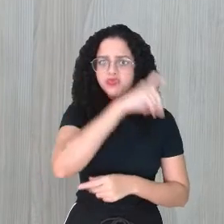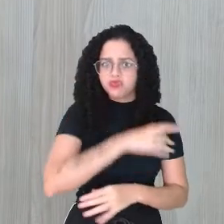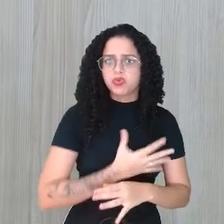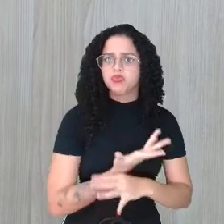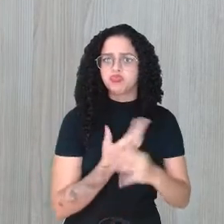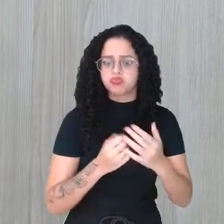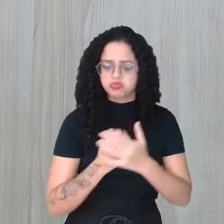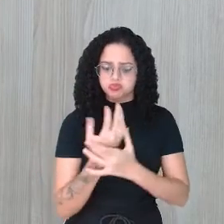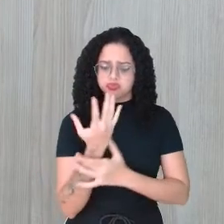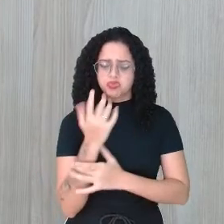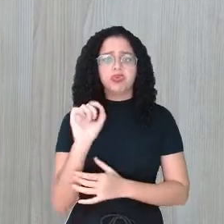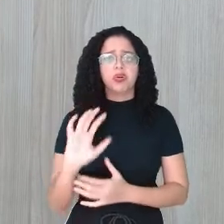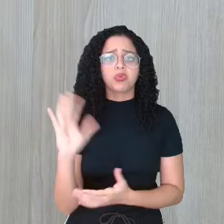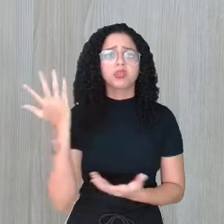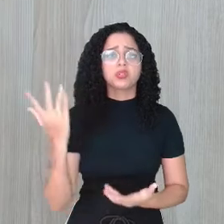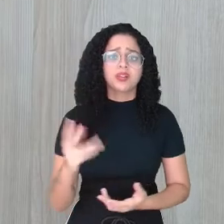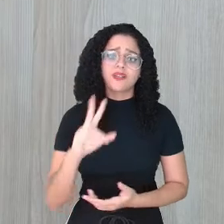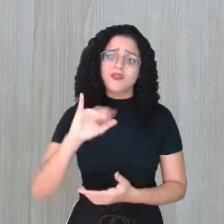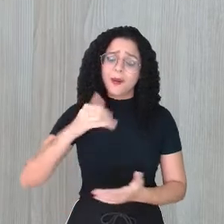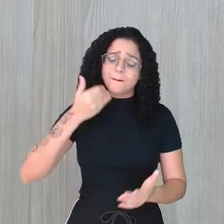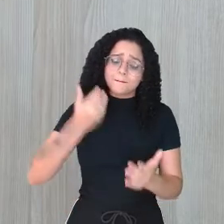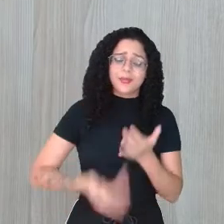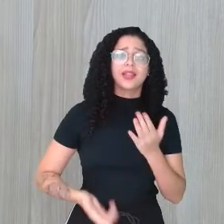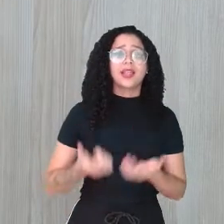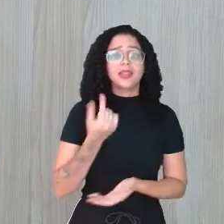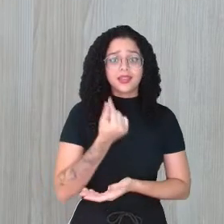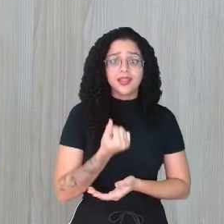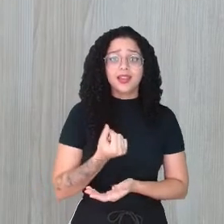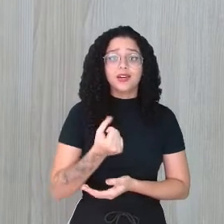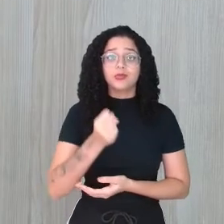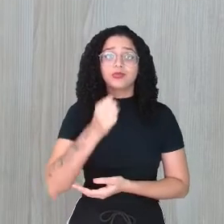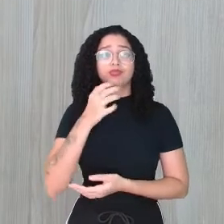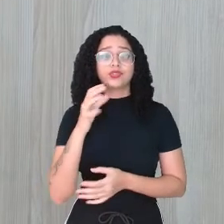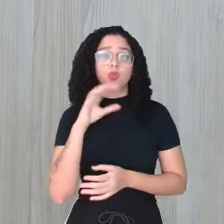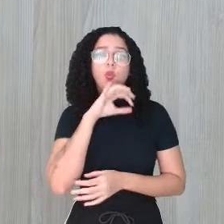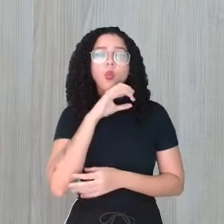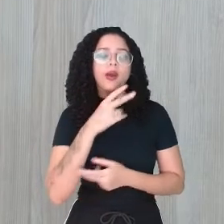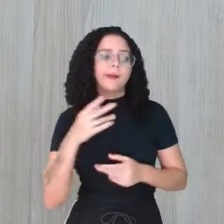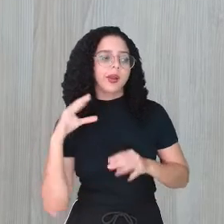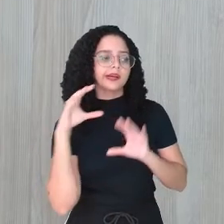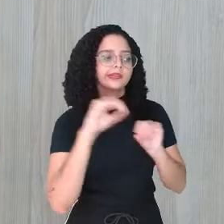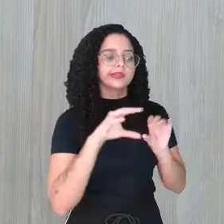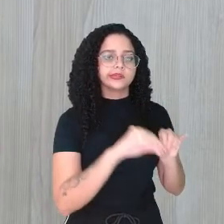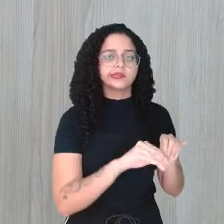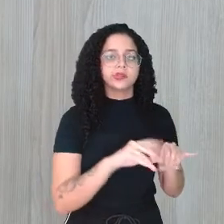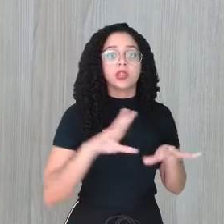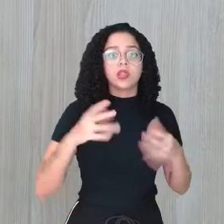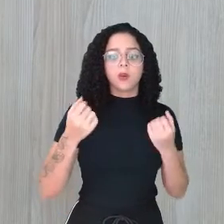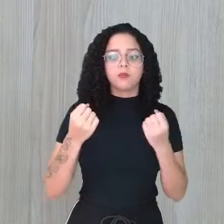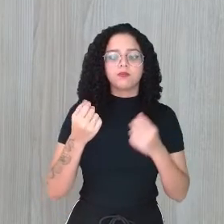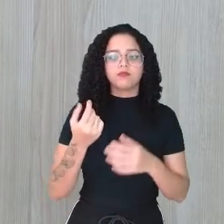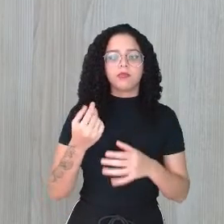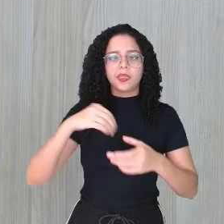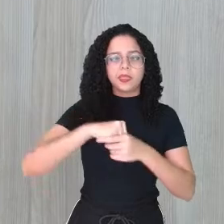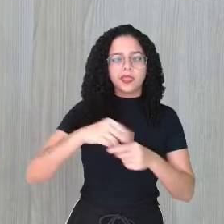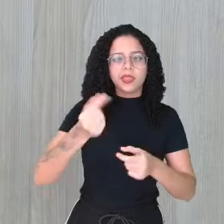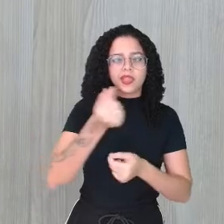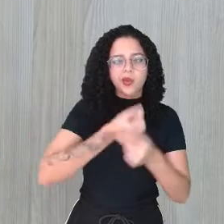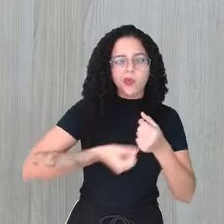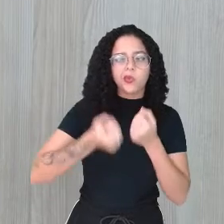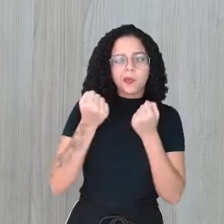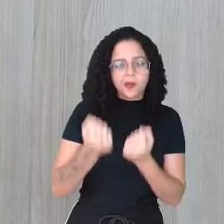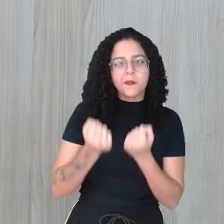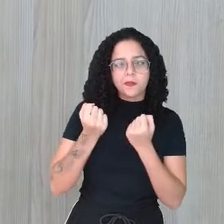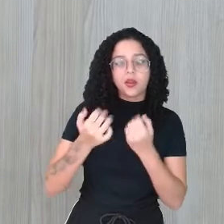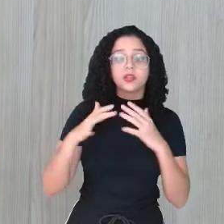cultivo, o que é que vai haver? Vai haver uma perda de dinheiro aí, né? Então, economicamente, pesa bastante. Então, assim, gente, tem que